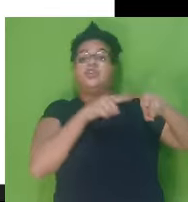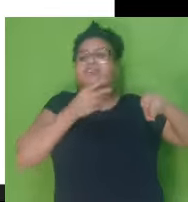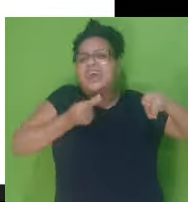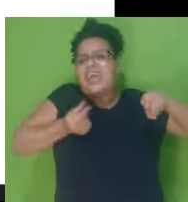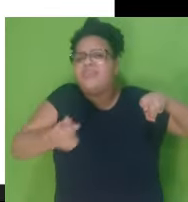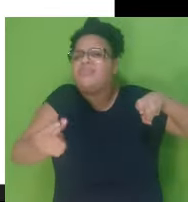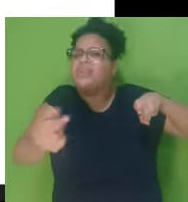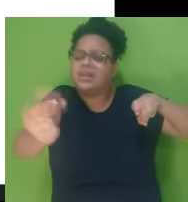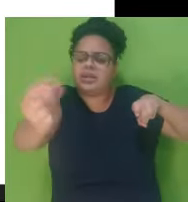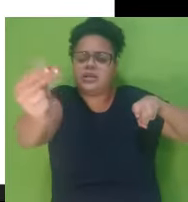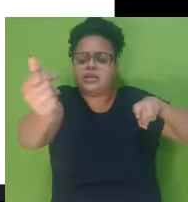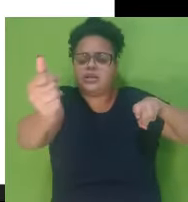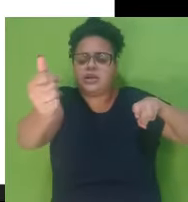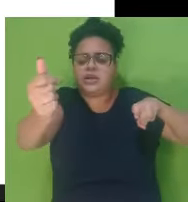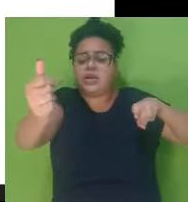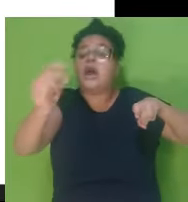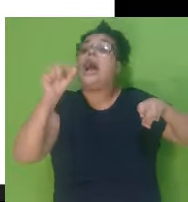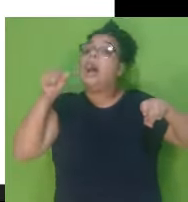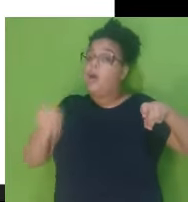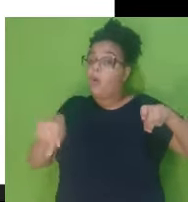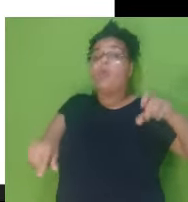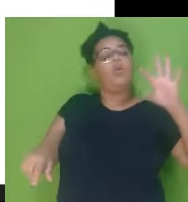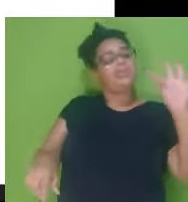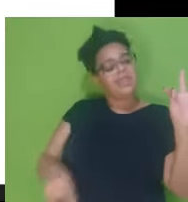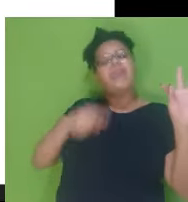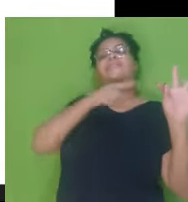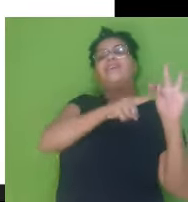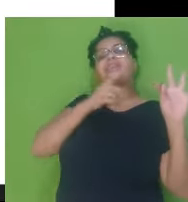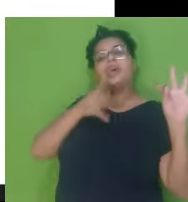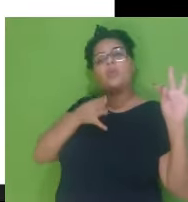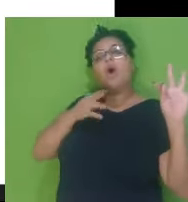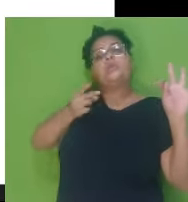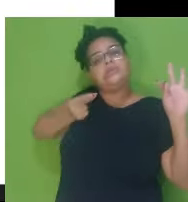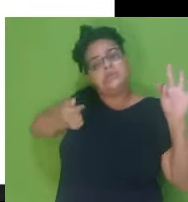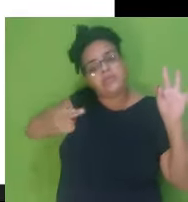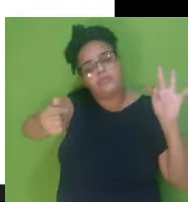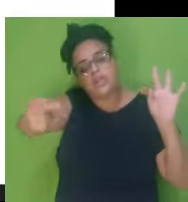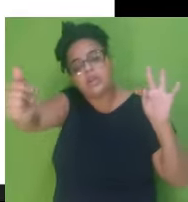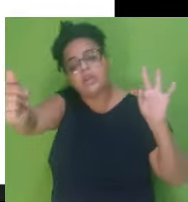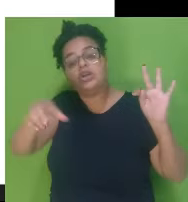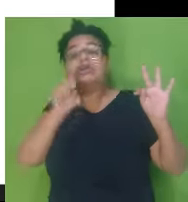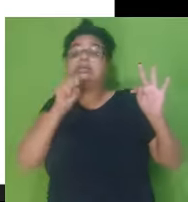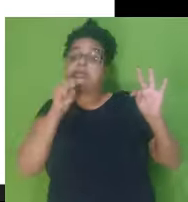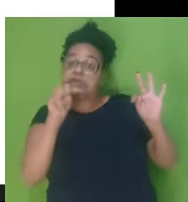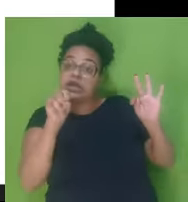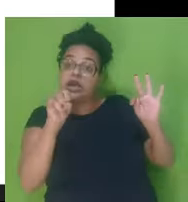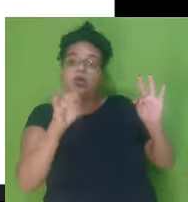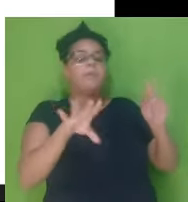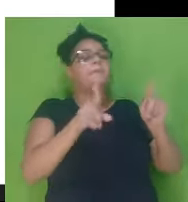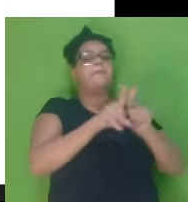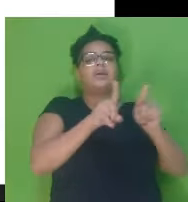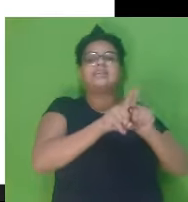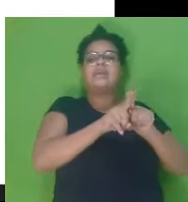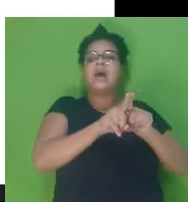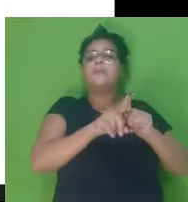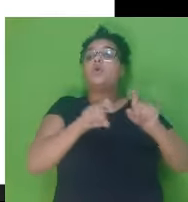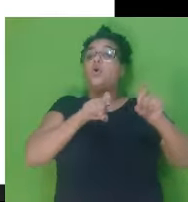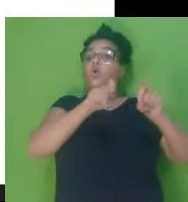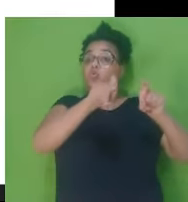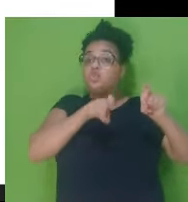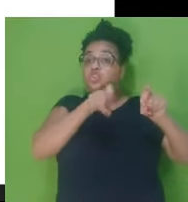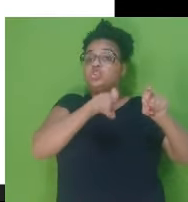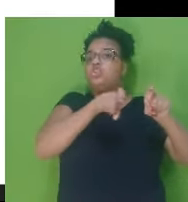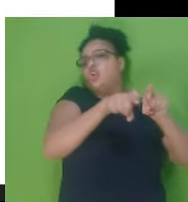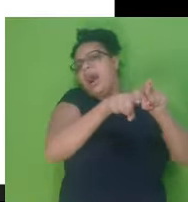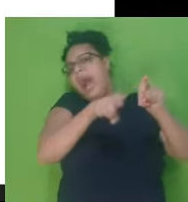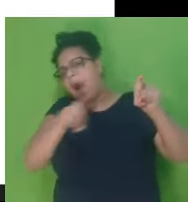infinito implica que o t também vai tender a mais infinito. Né? Porque se o x aumenta cada vez mais, então dividir